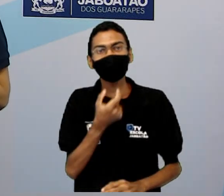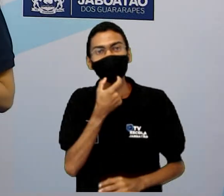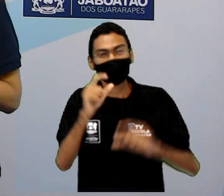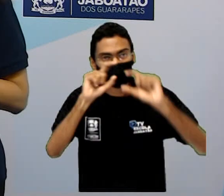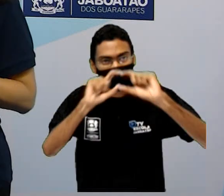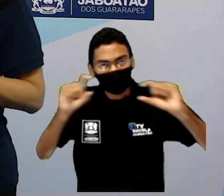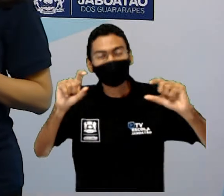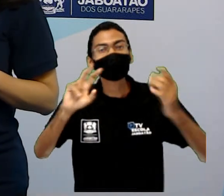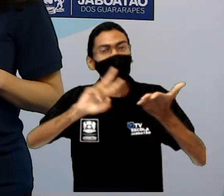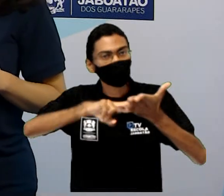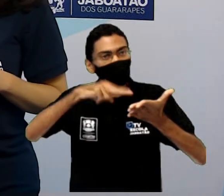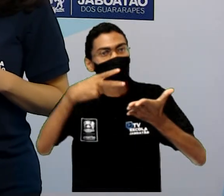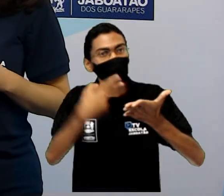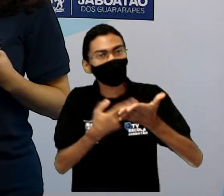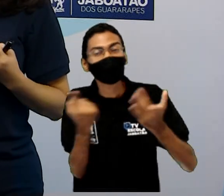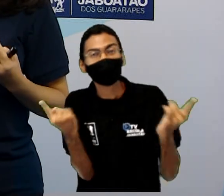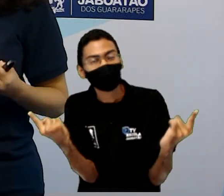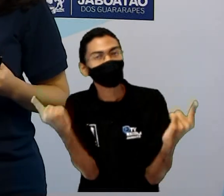trocar por